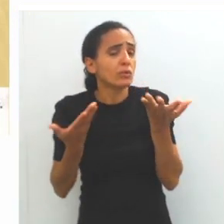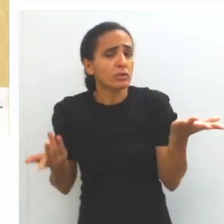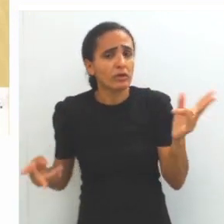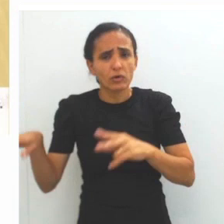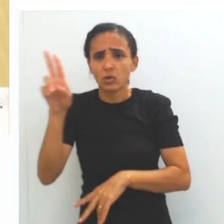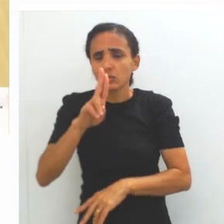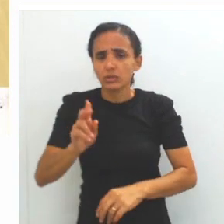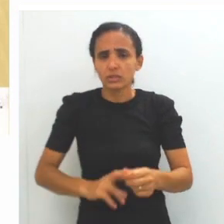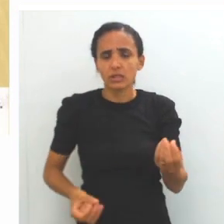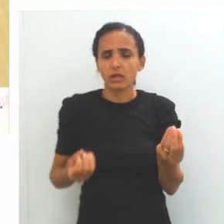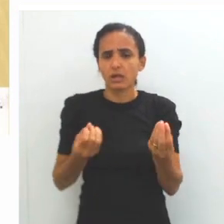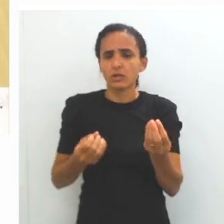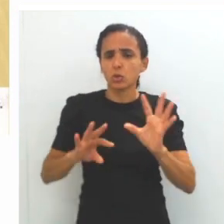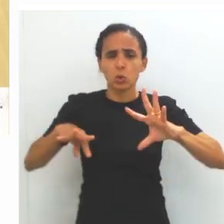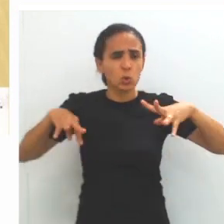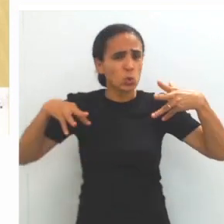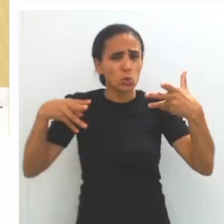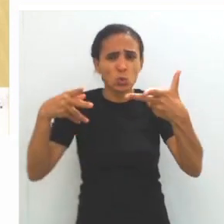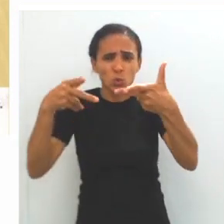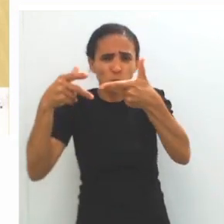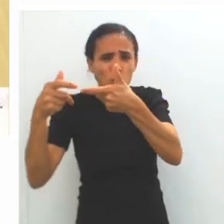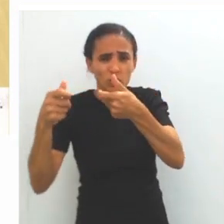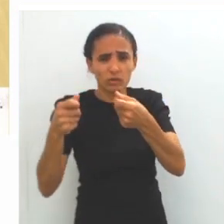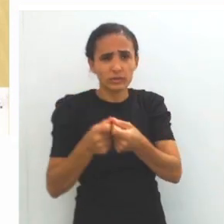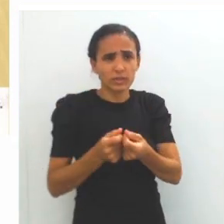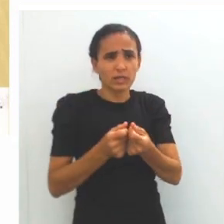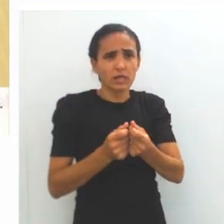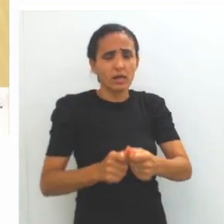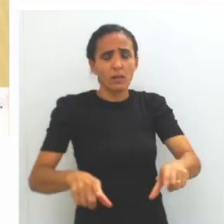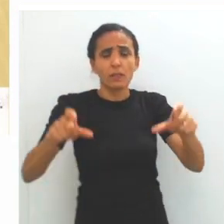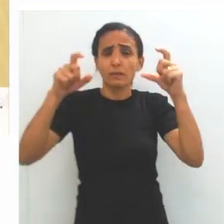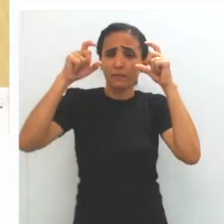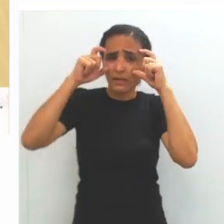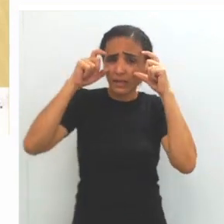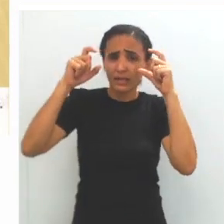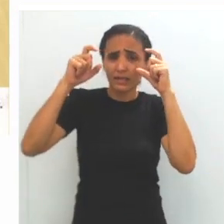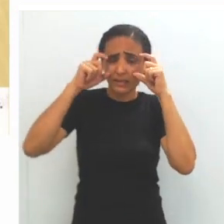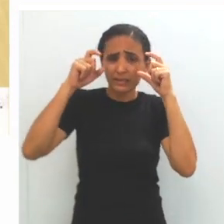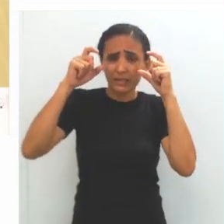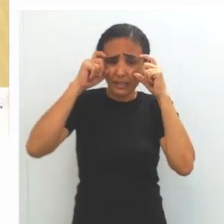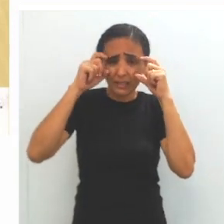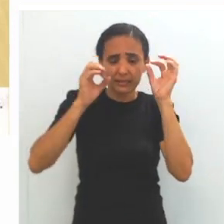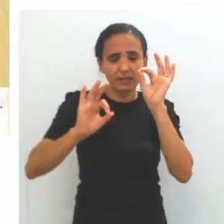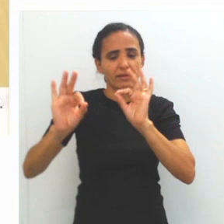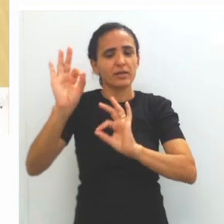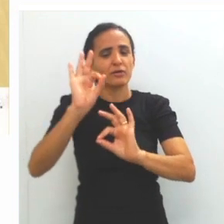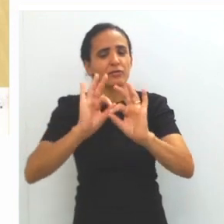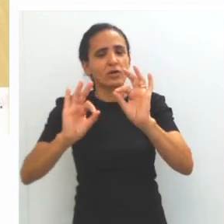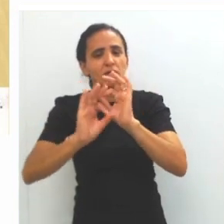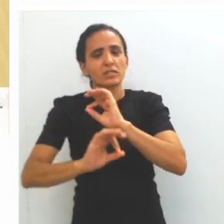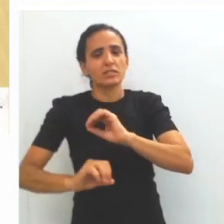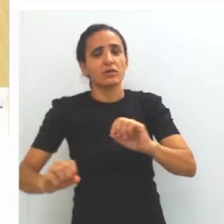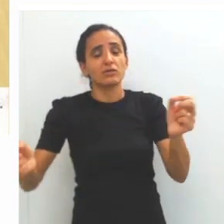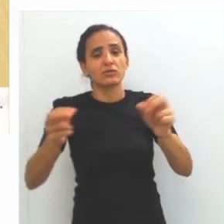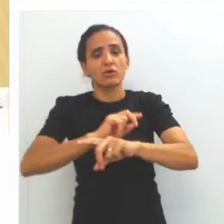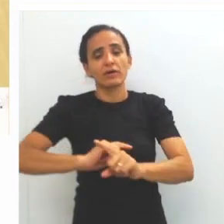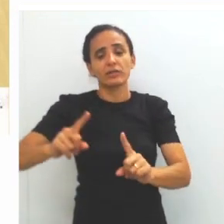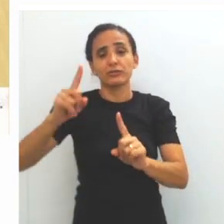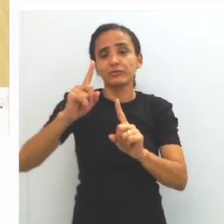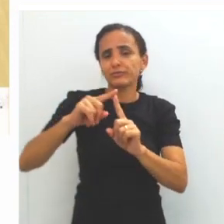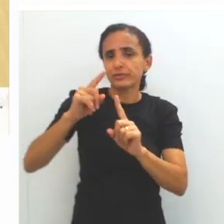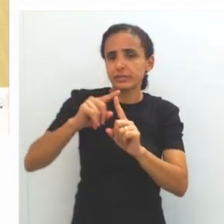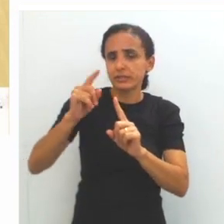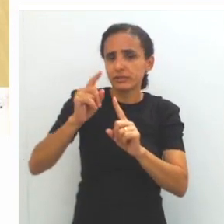usar lente apenas convergente. No astigmatismo, eu não vou usar apenas lente divergente. Eu vou ter